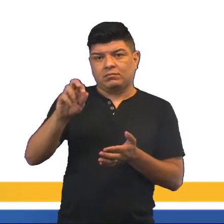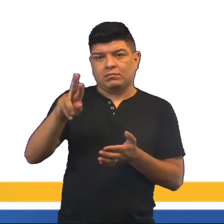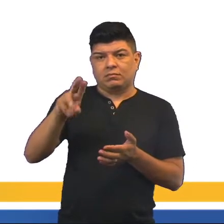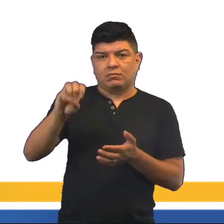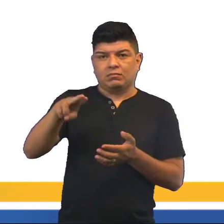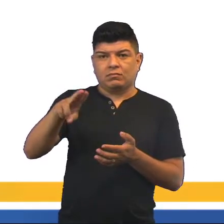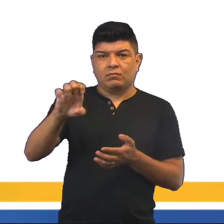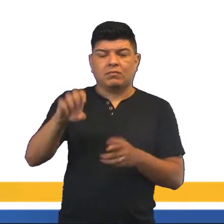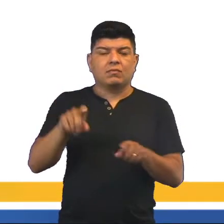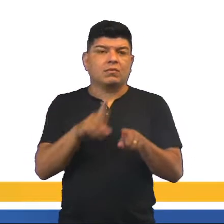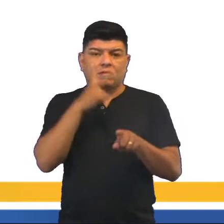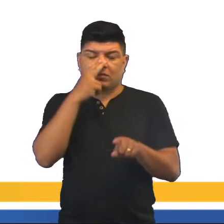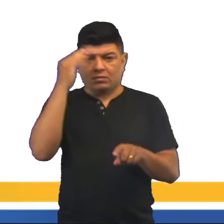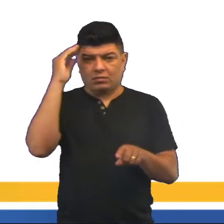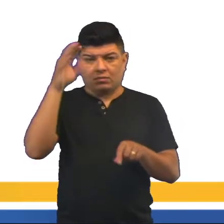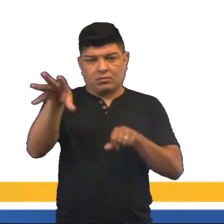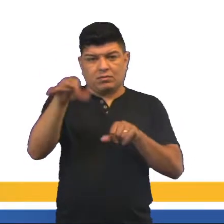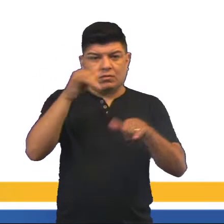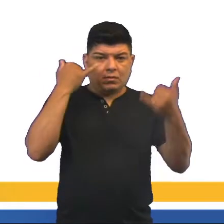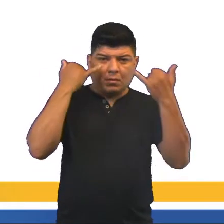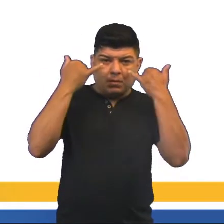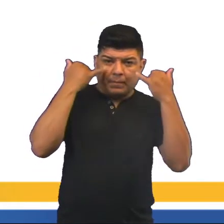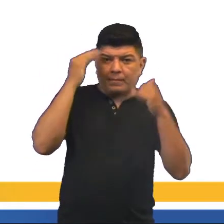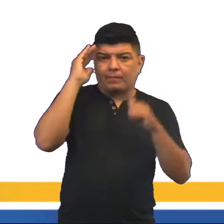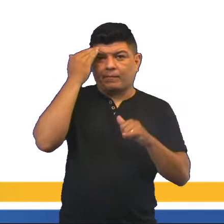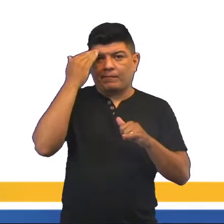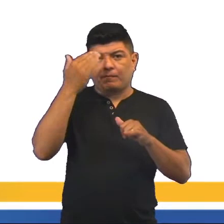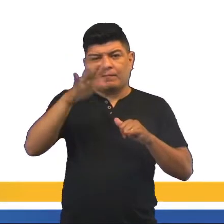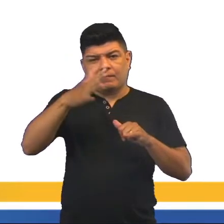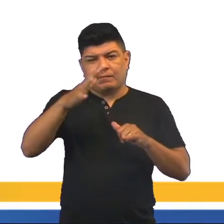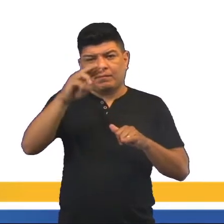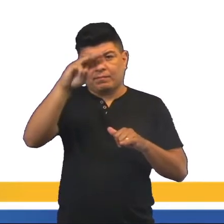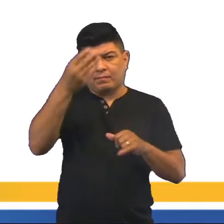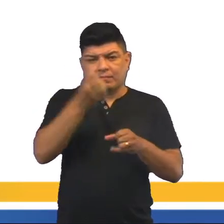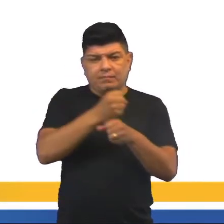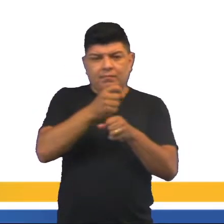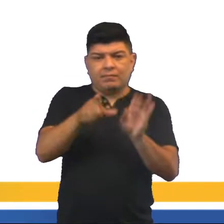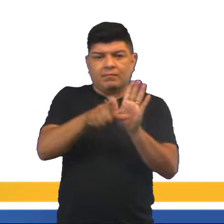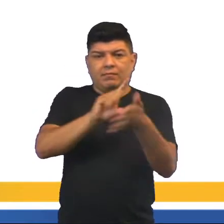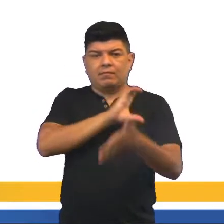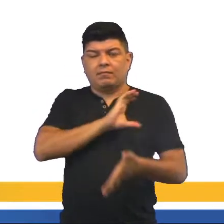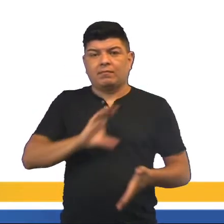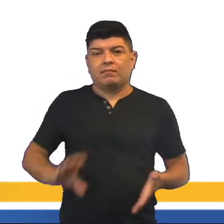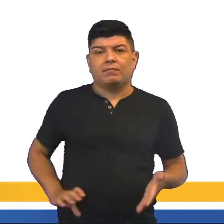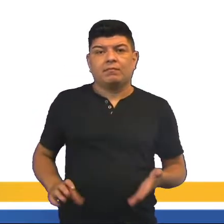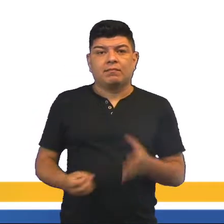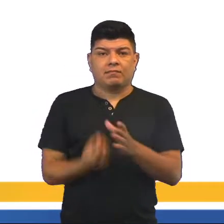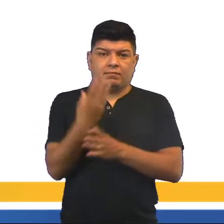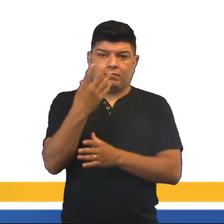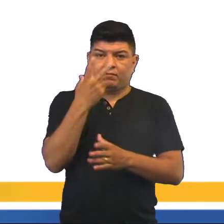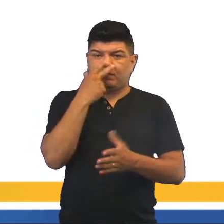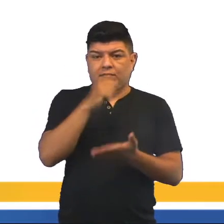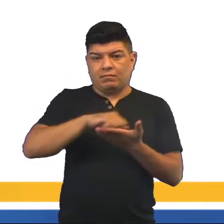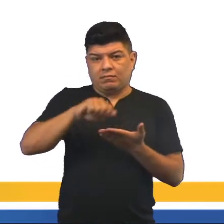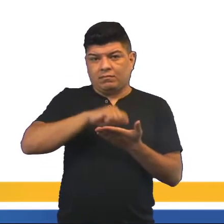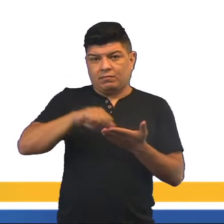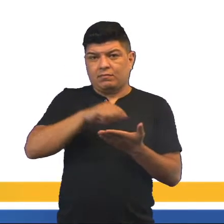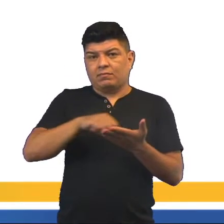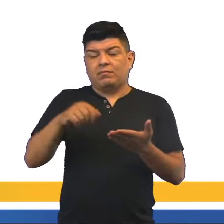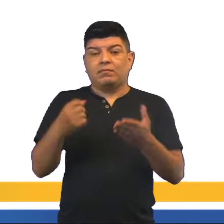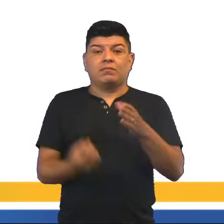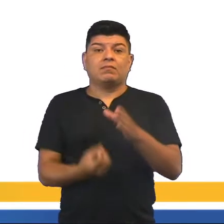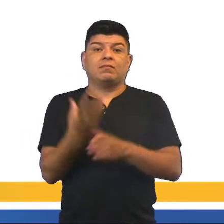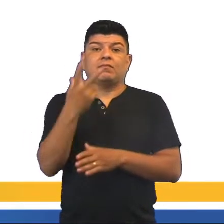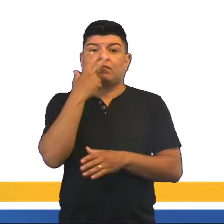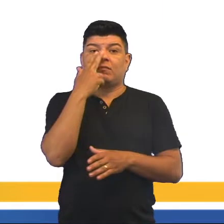fosse compreendida. Assim, por volta de 3.000 a.C., surge a primeira forma de escrever, a escrita cuneiforme, a qual tem